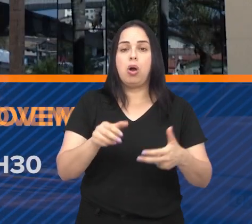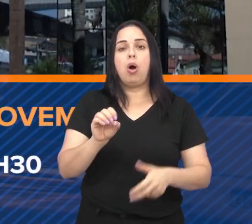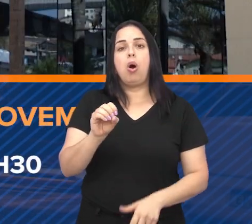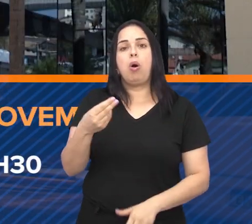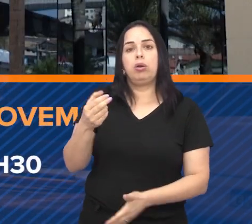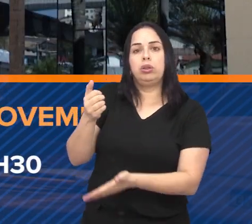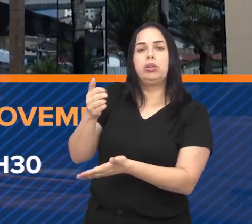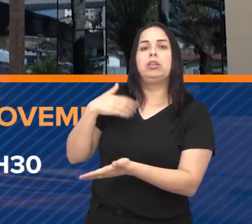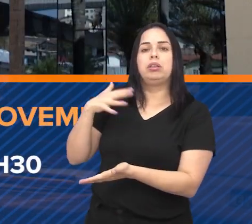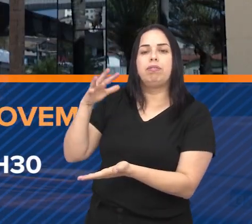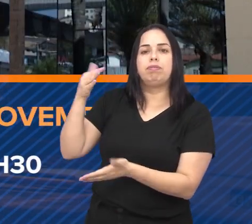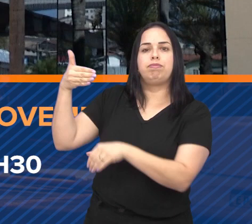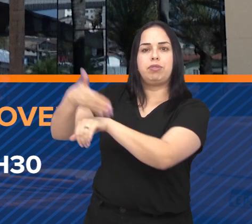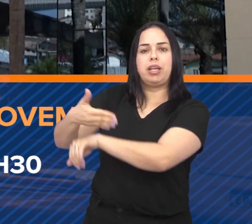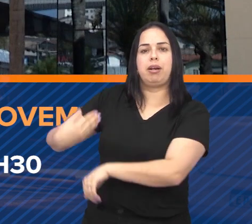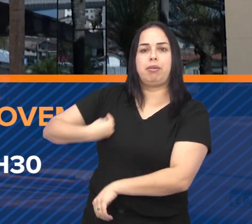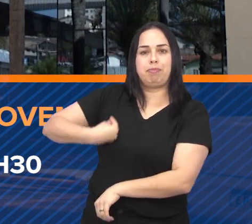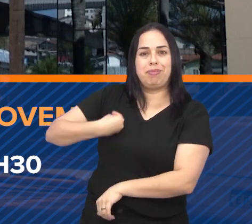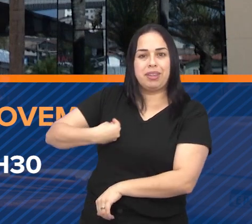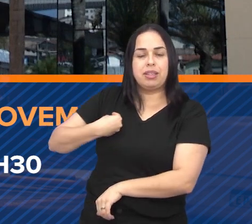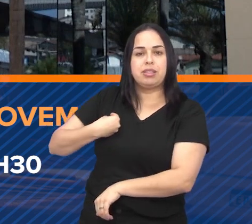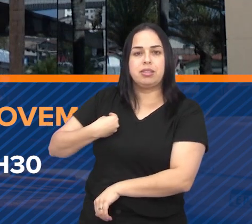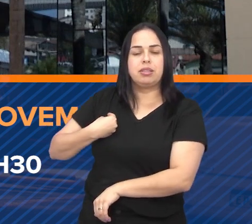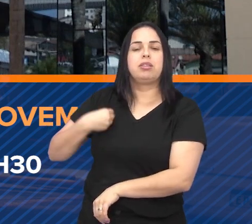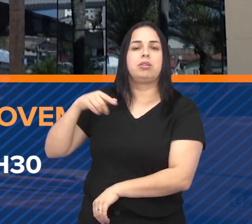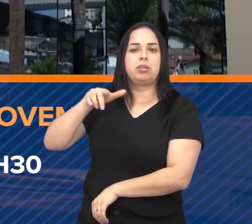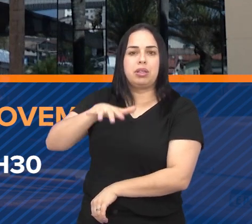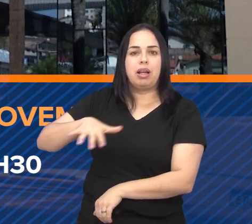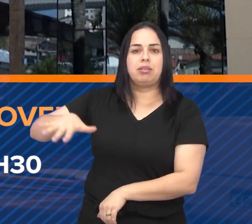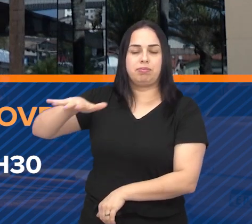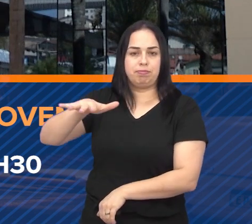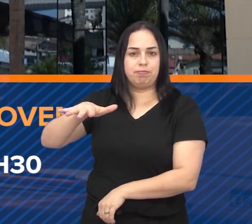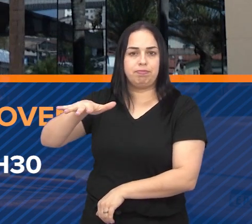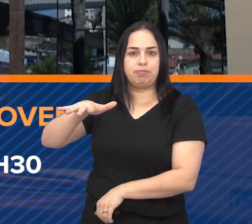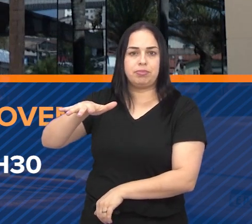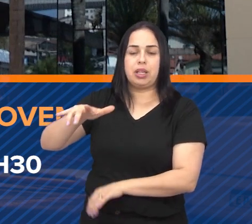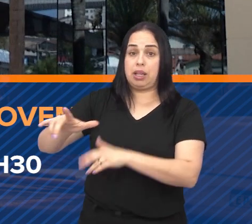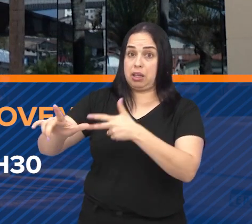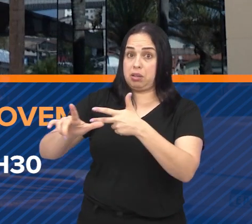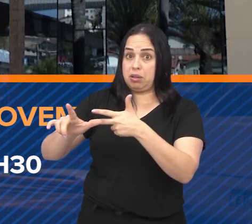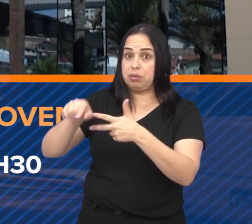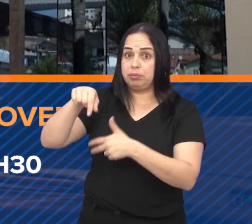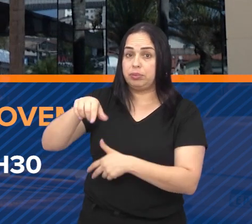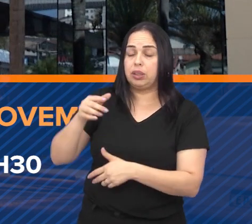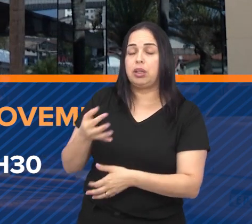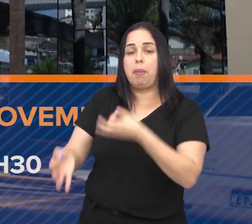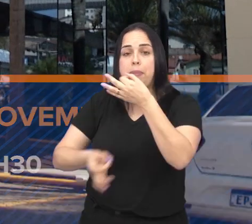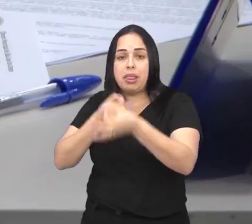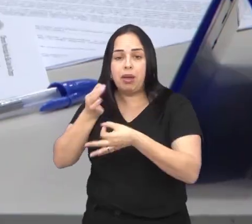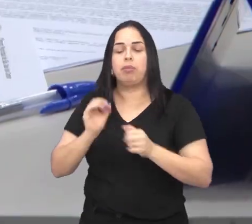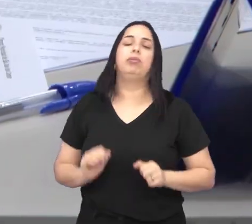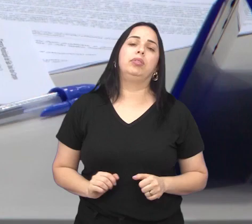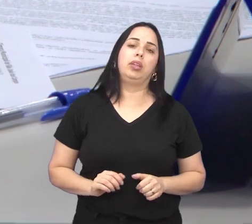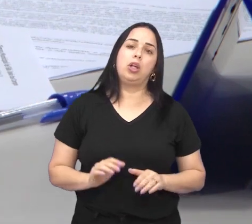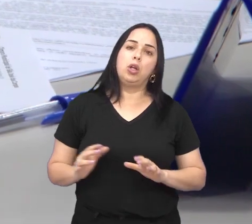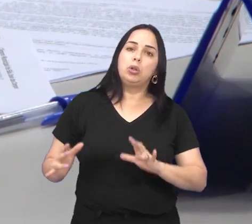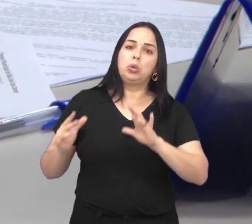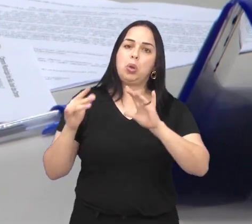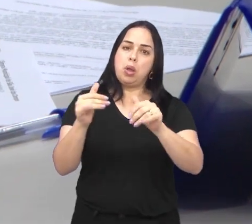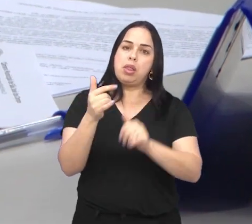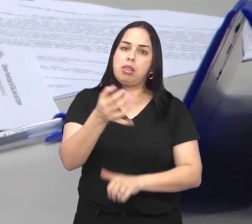Câmara ou protocoladas por escrito presencialmente na divisão de expediente do Legislativo. Todas